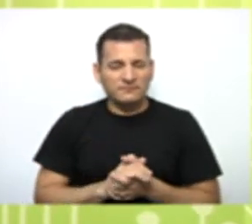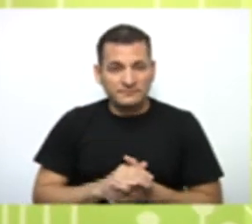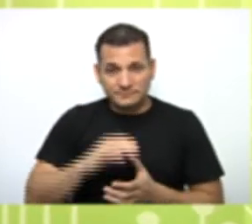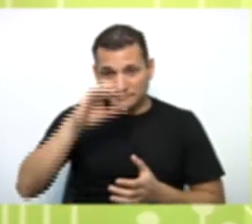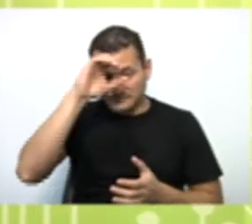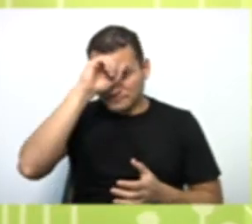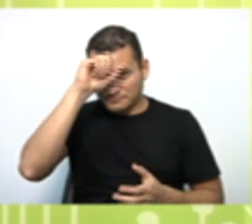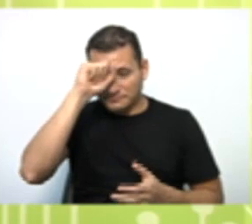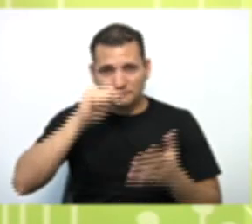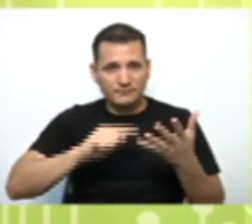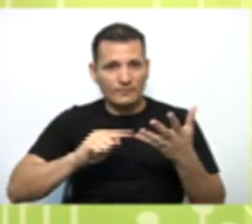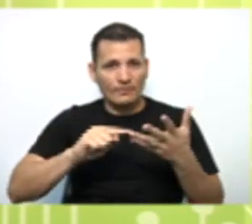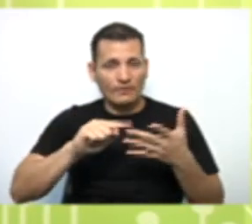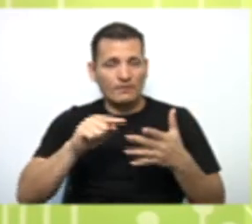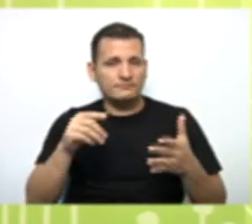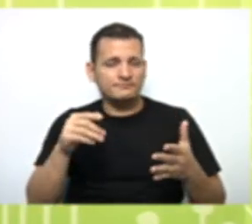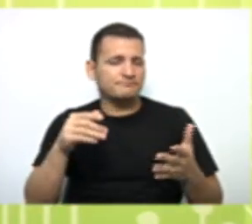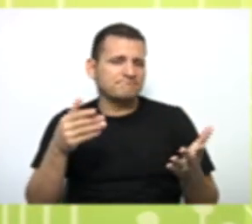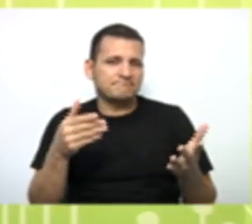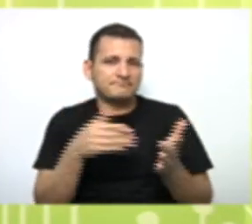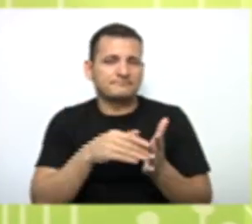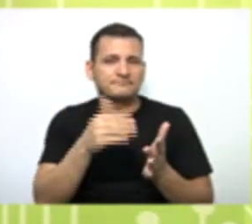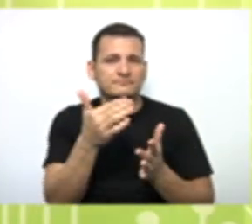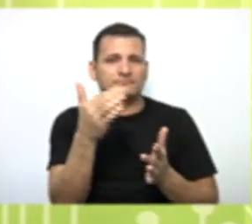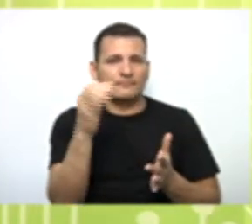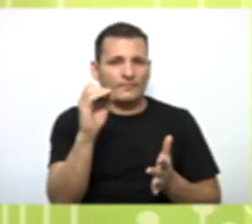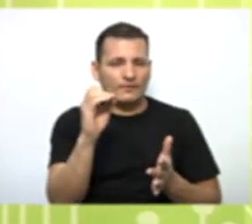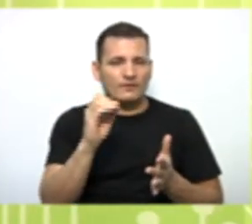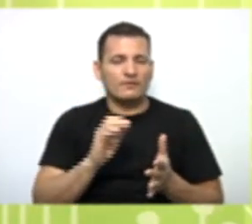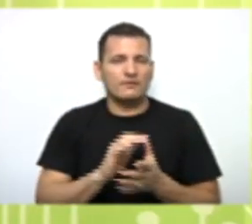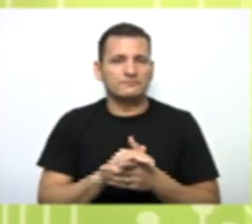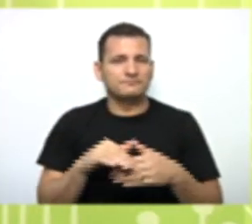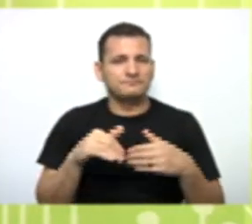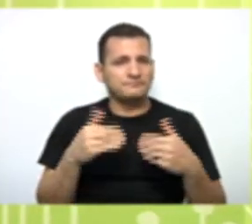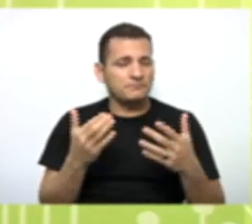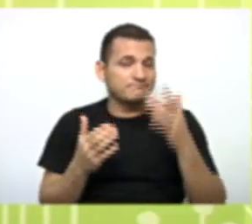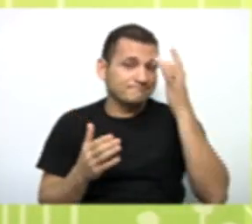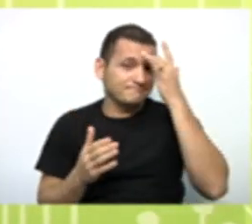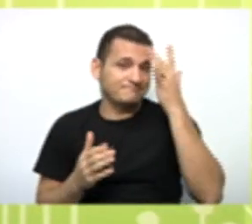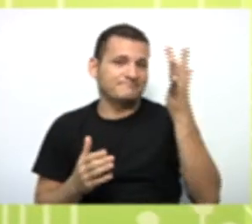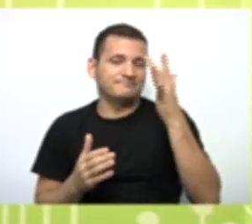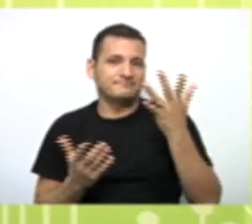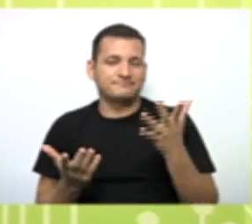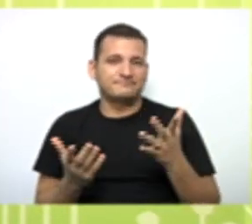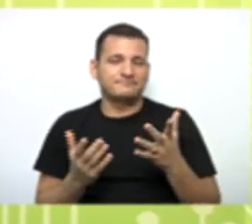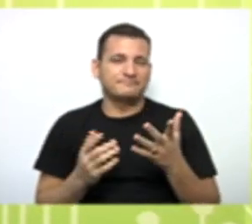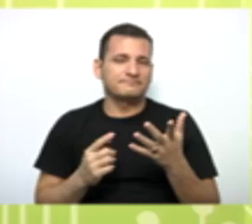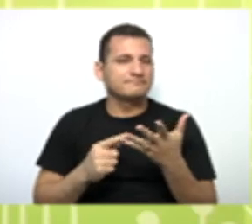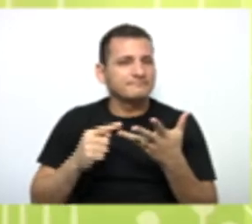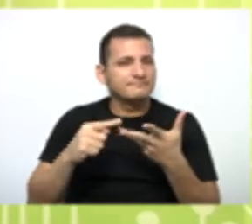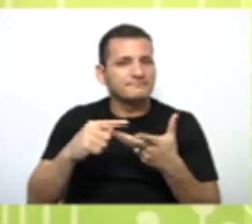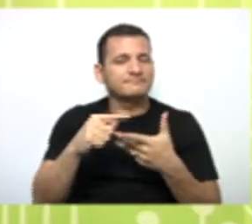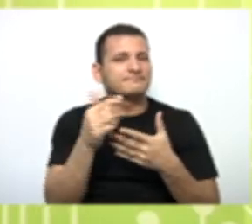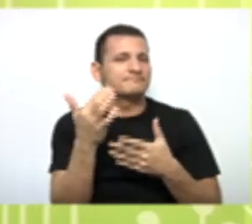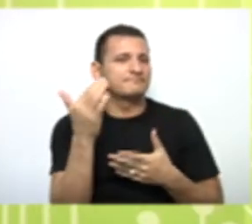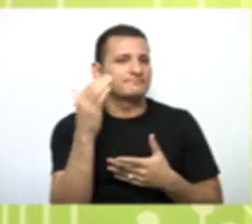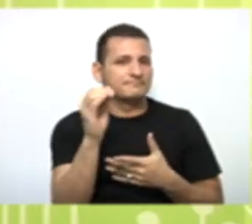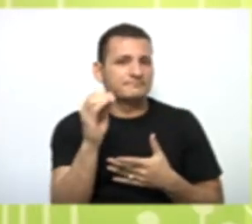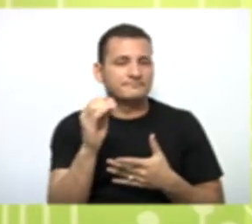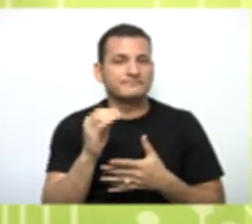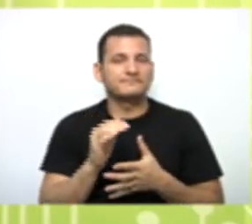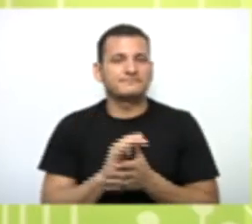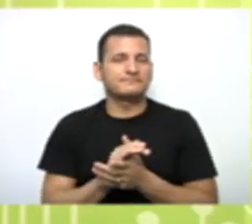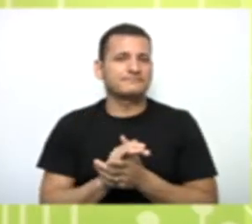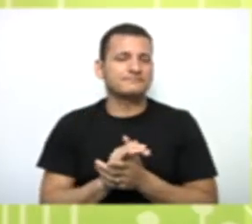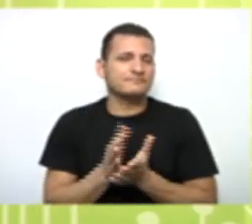1, 2, 3, 4, 5, até 10. Então, ficava mais fácil. Então, começava a contar mais 10. Então,